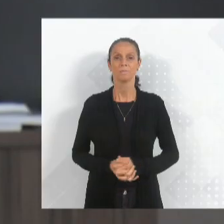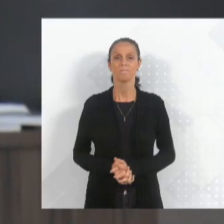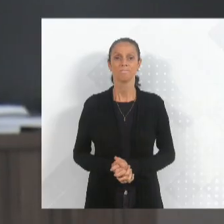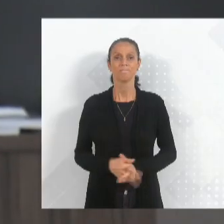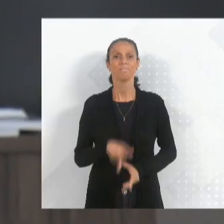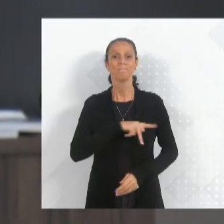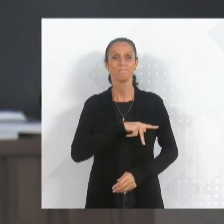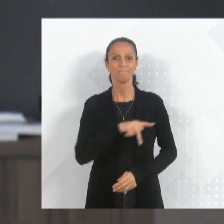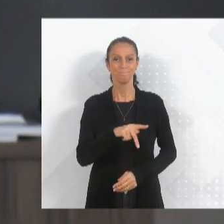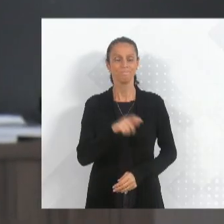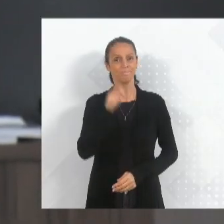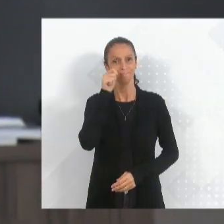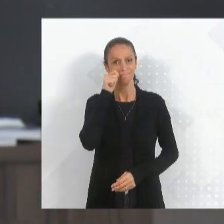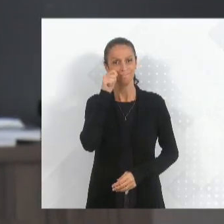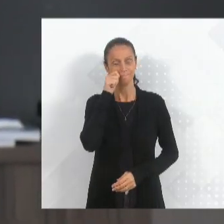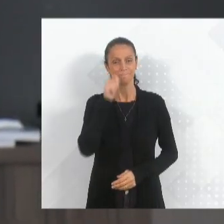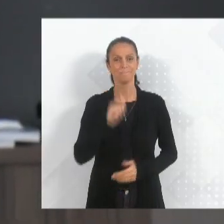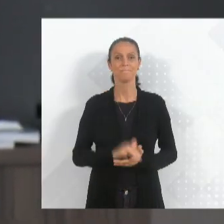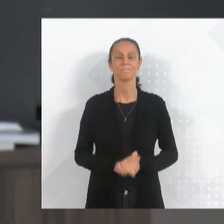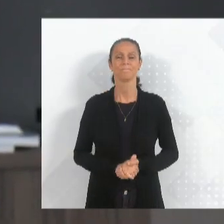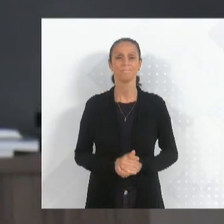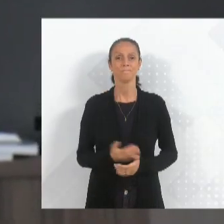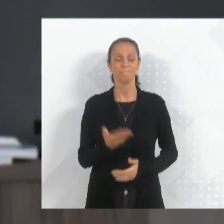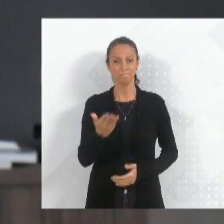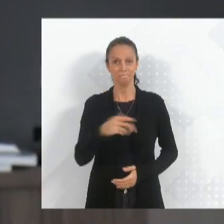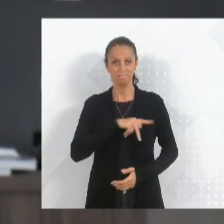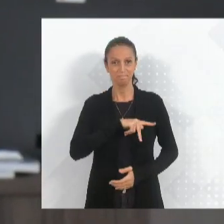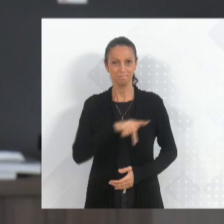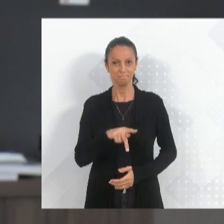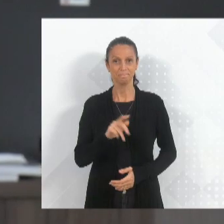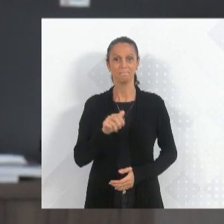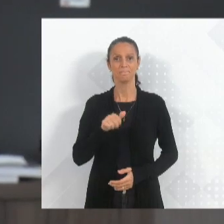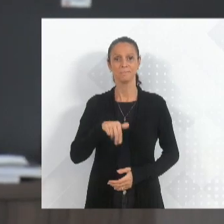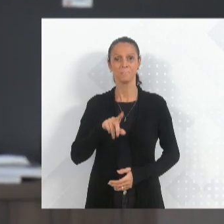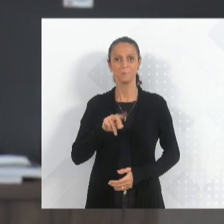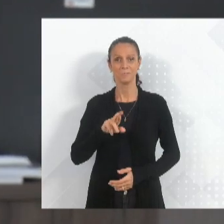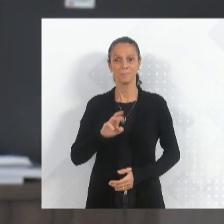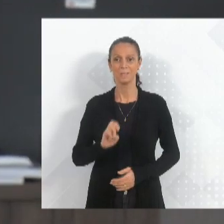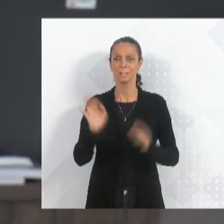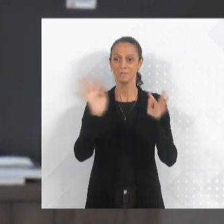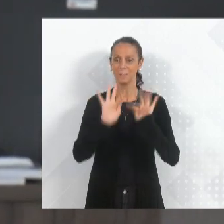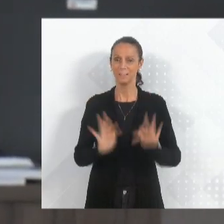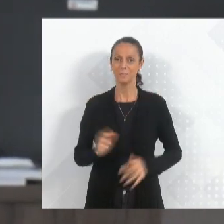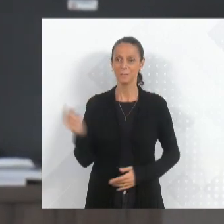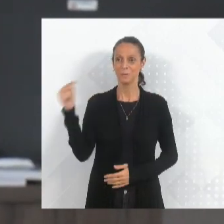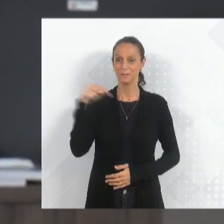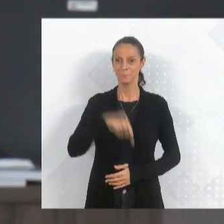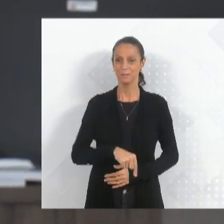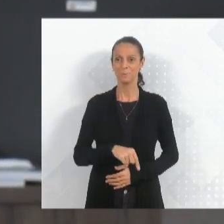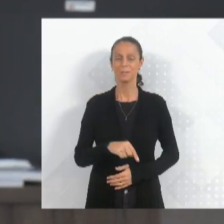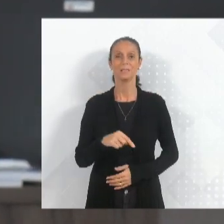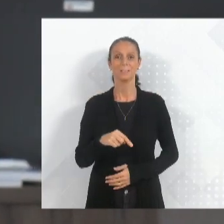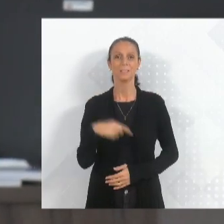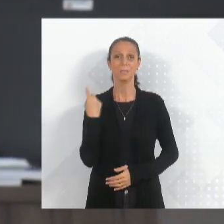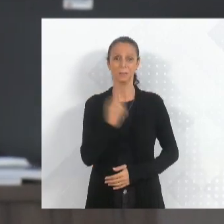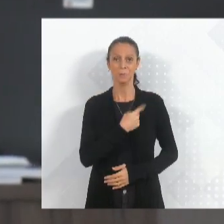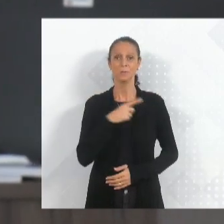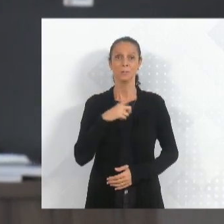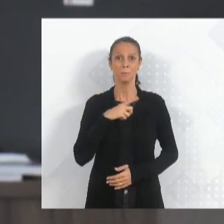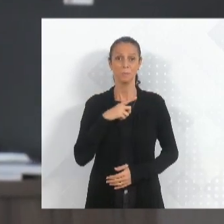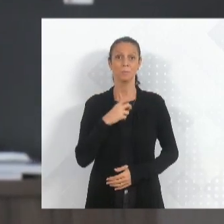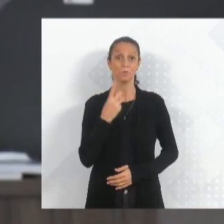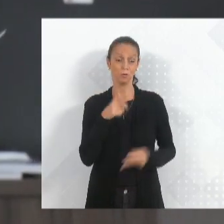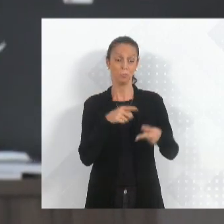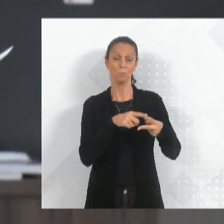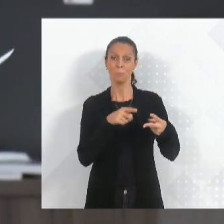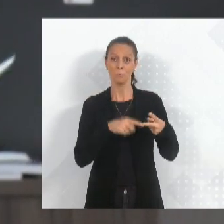Presidente Almir, presidente André, fico feliz em tê-lo nessa casa, embora nós tivemos 2 requerimentos aprovados nessa casa, inclusive o meu foi